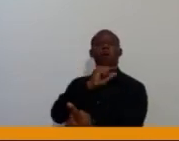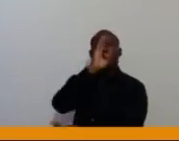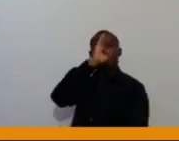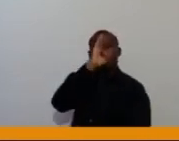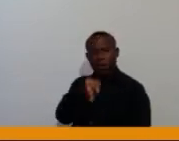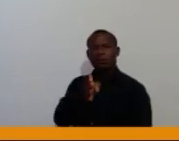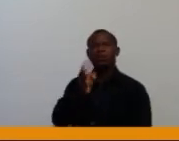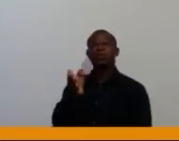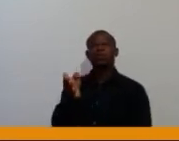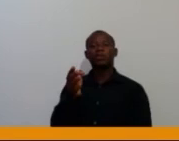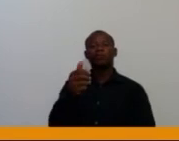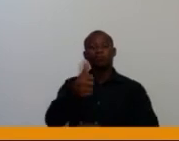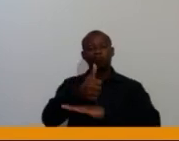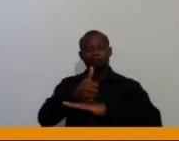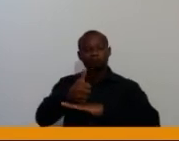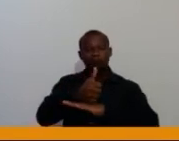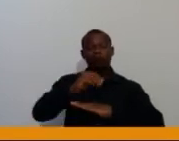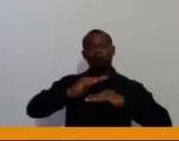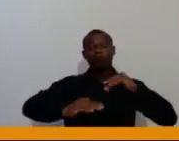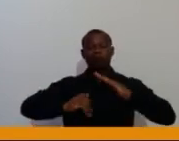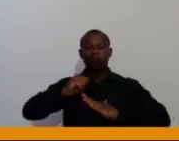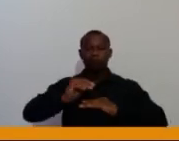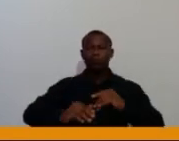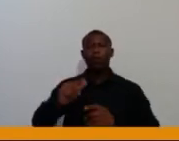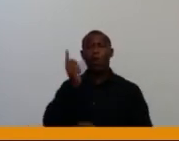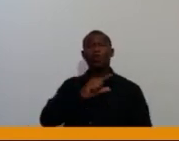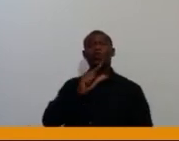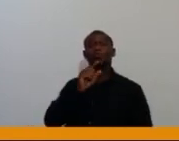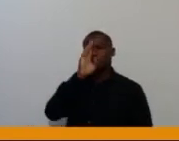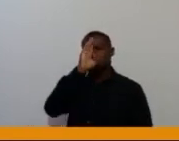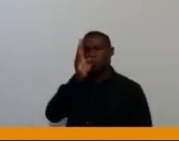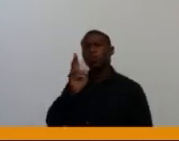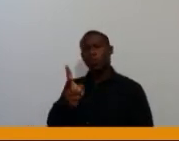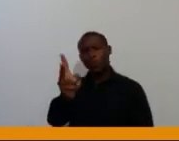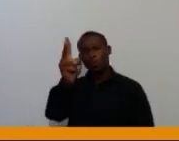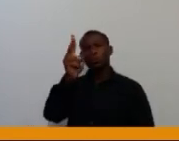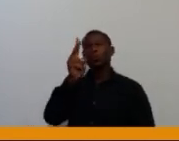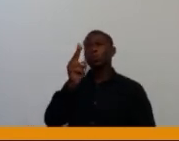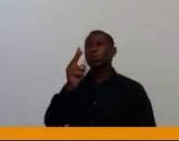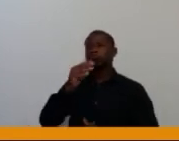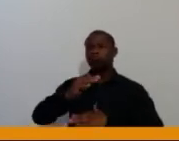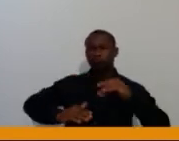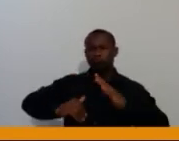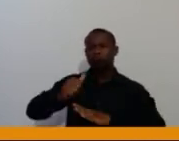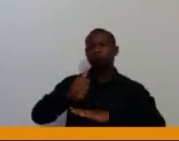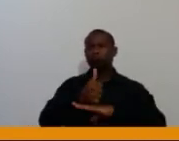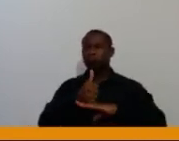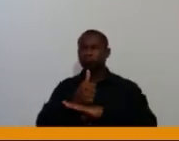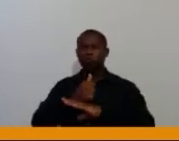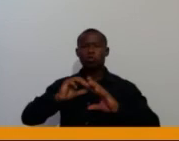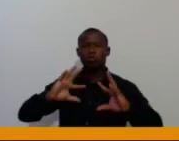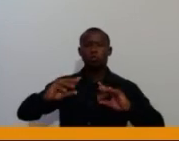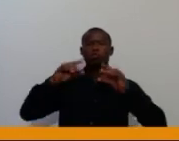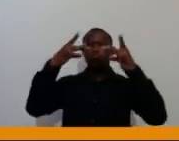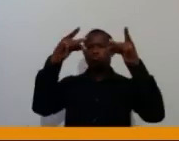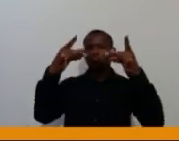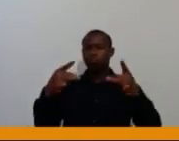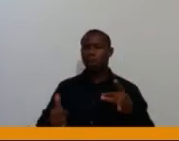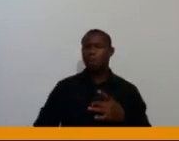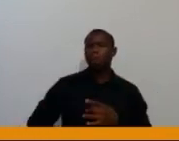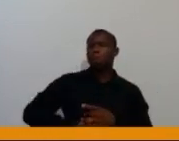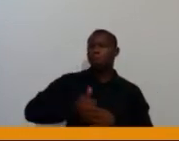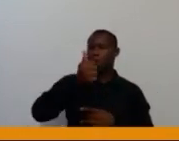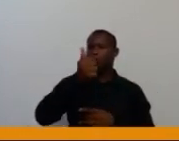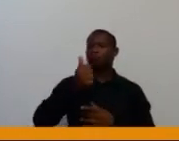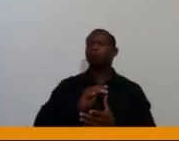cada vez mais com competência e, sobretudo, com atualidade. Com